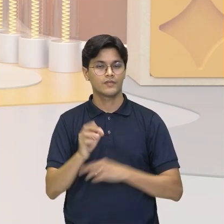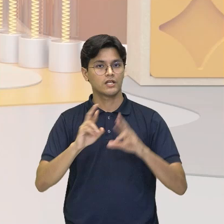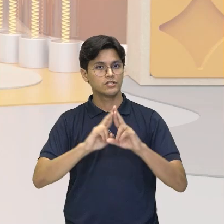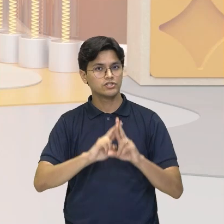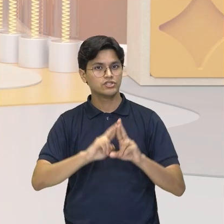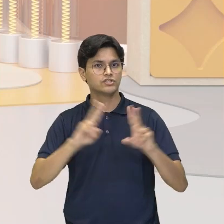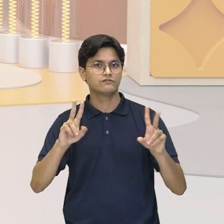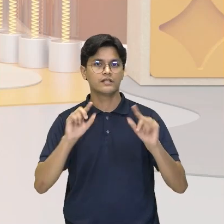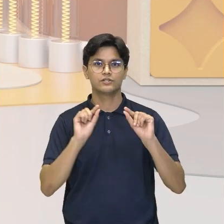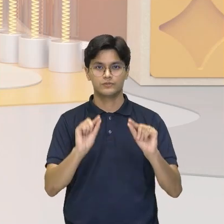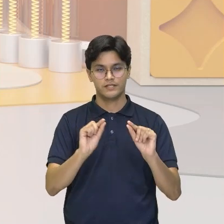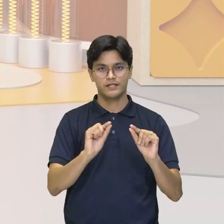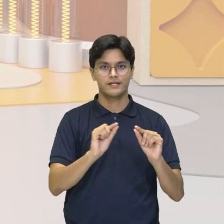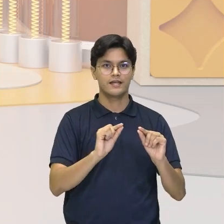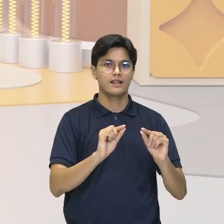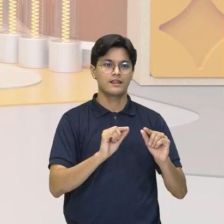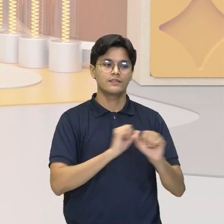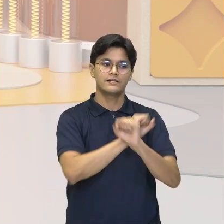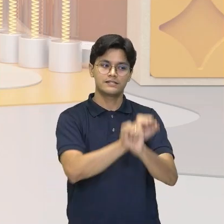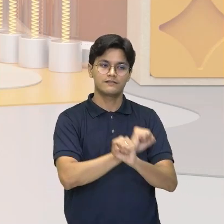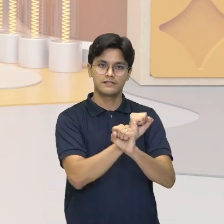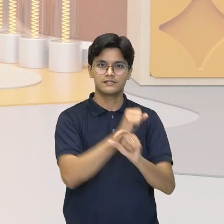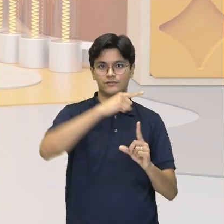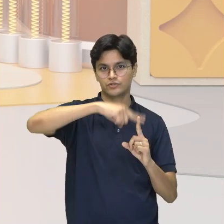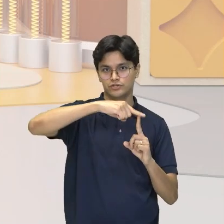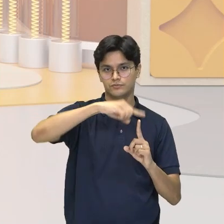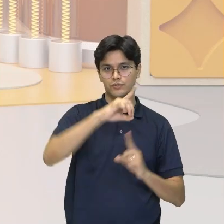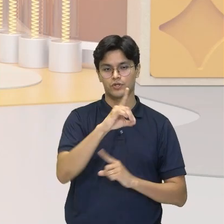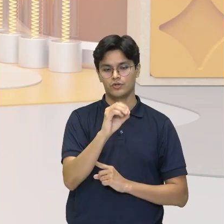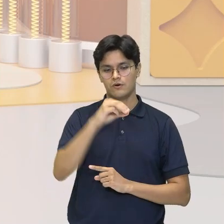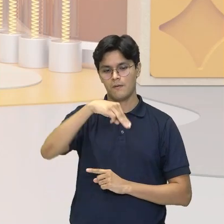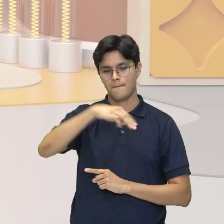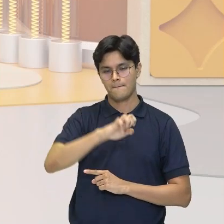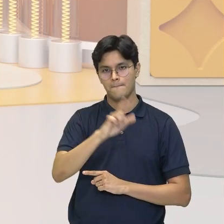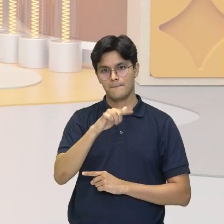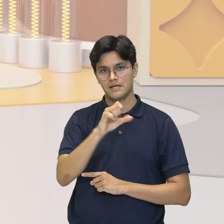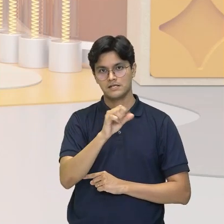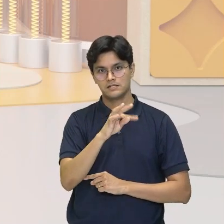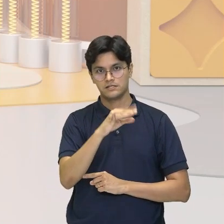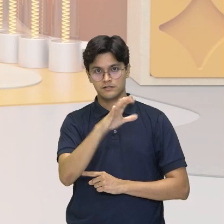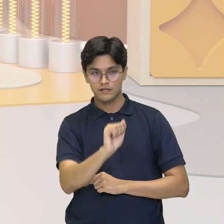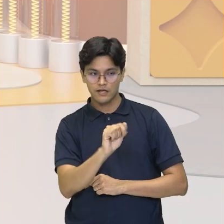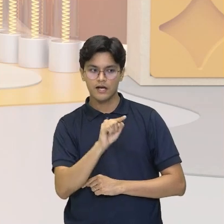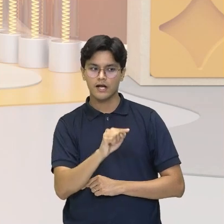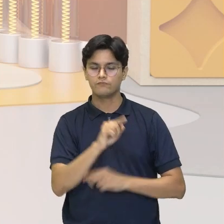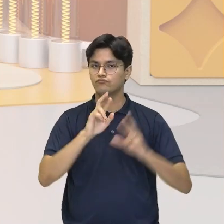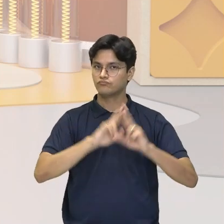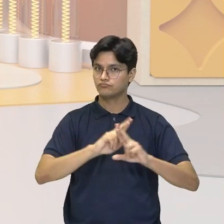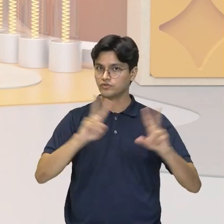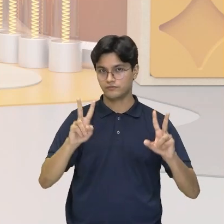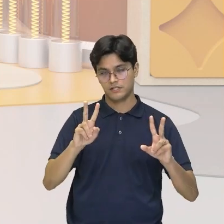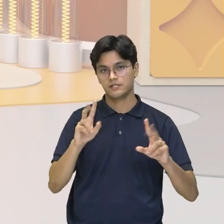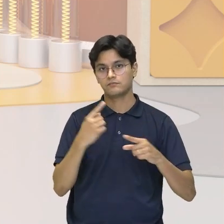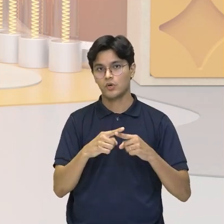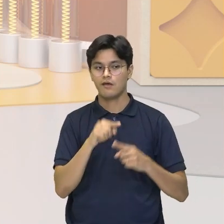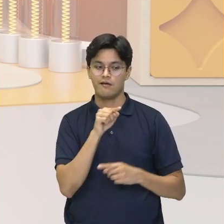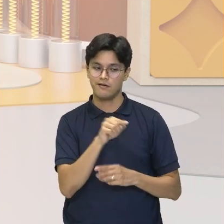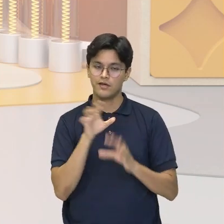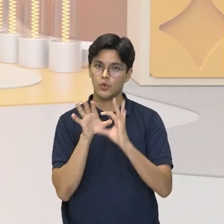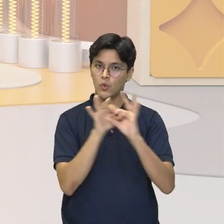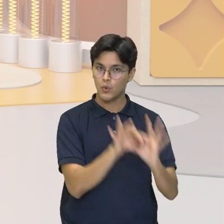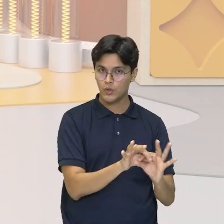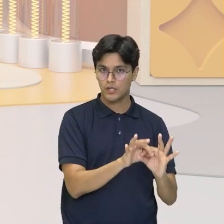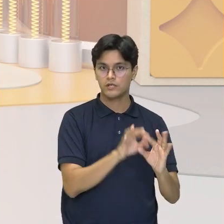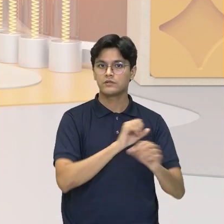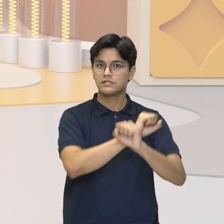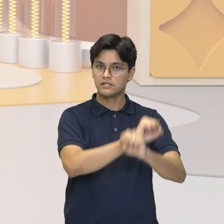escravização doméstica, como nós vimos anteriormente, porque no contexto da a escravização doméstica, nós vamos observar